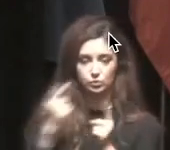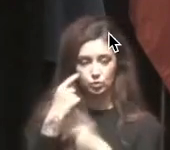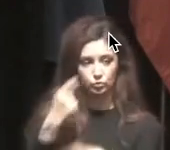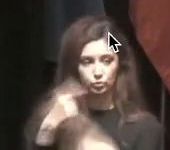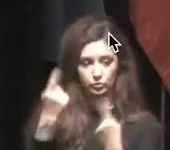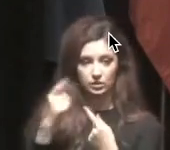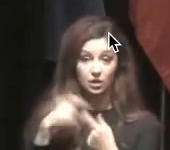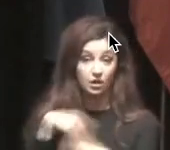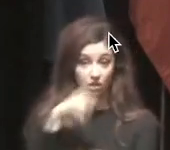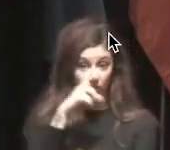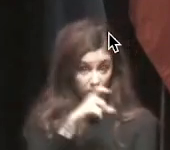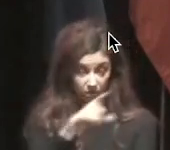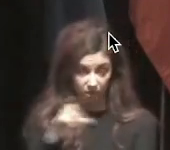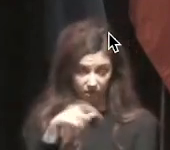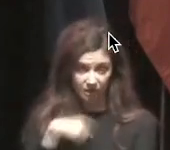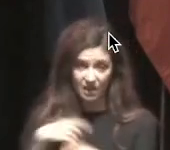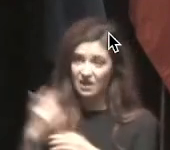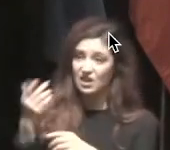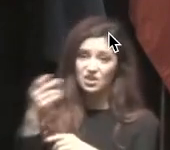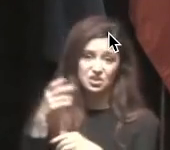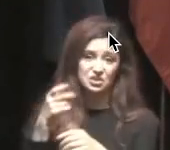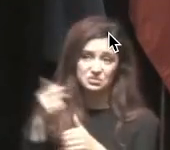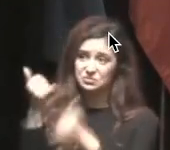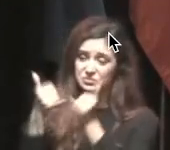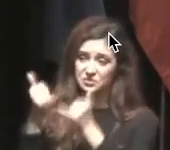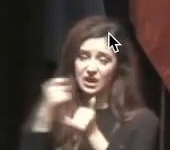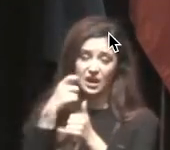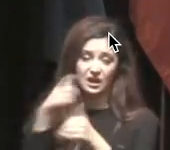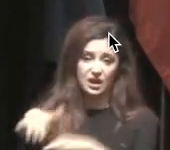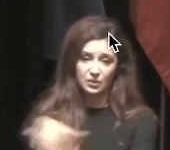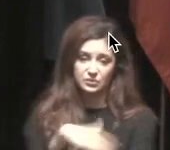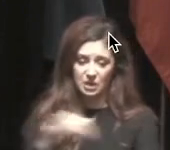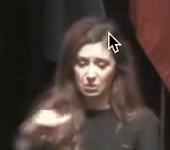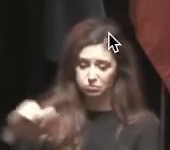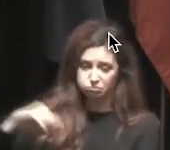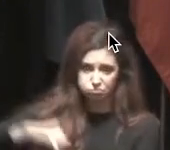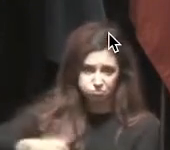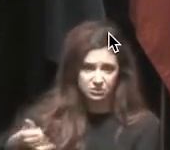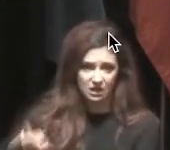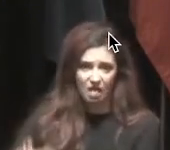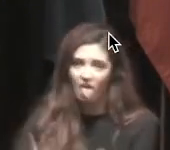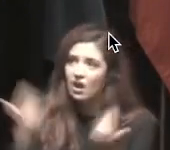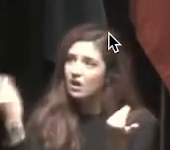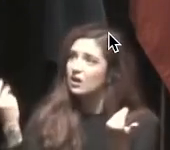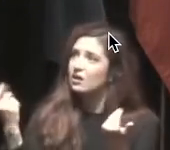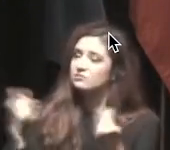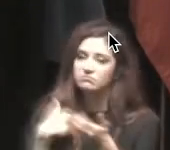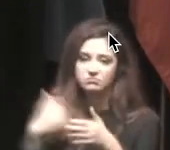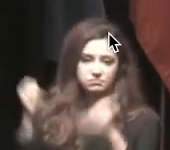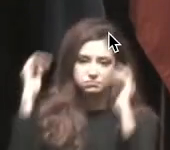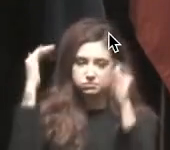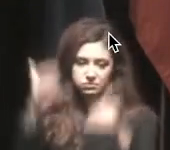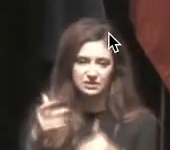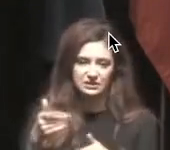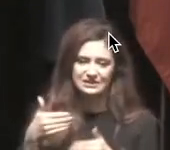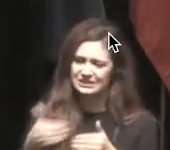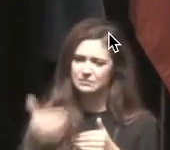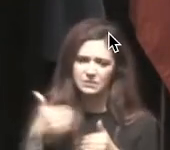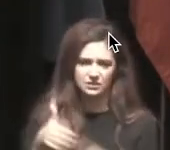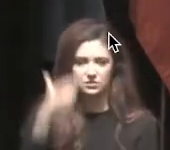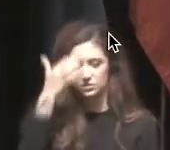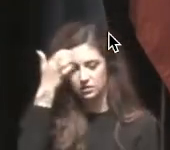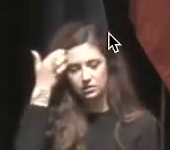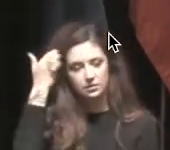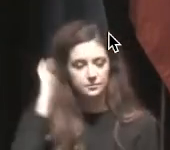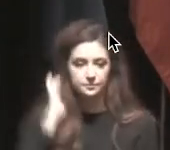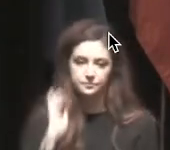lembro, foram mudadas sem o mais básico respeito por quem usa a rua, com buracos abertos, a céu aberto, durante semanas. A